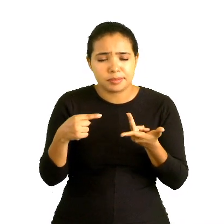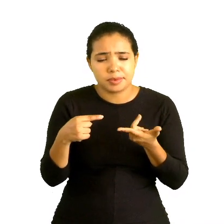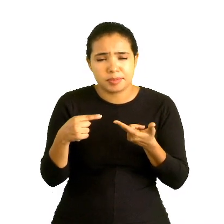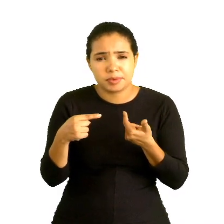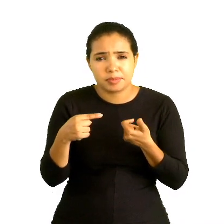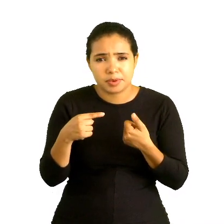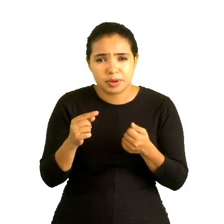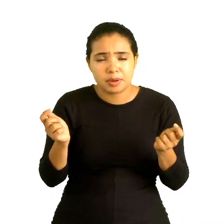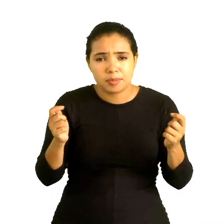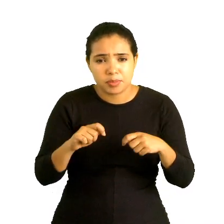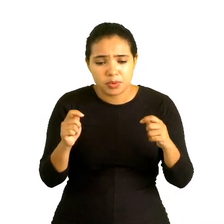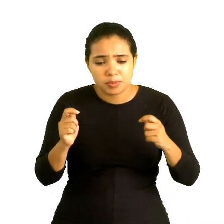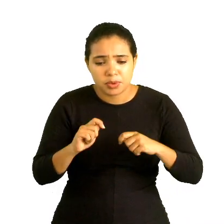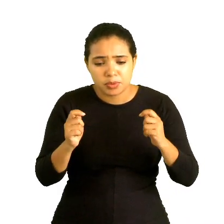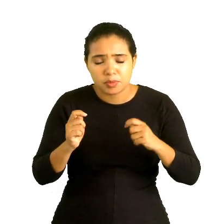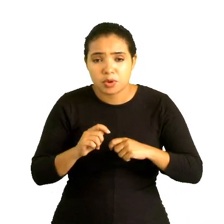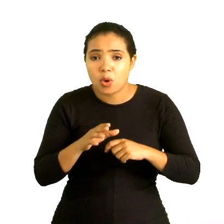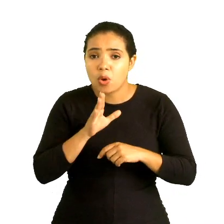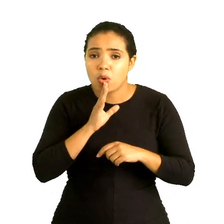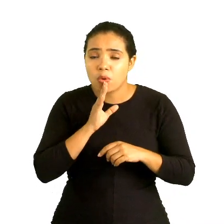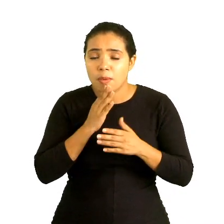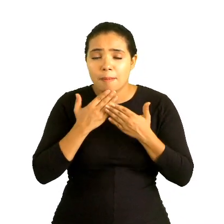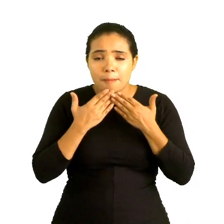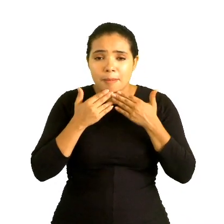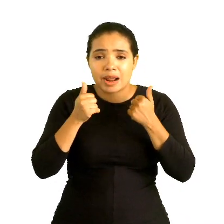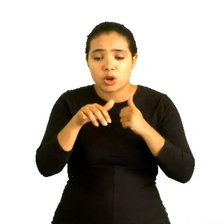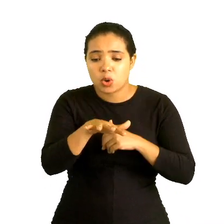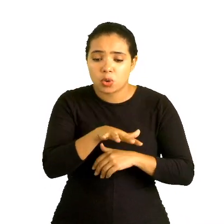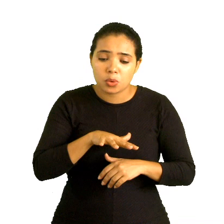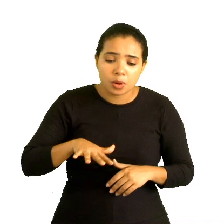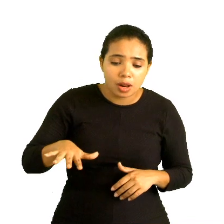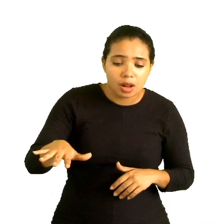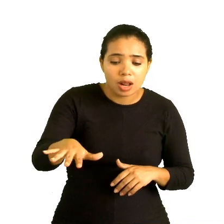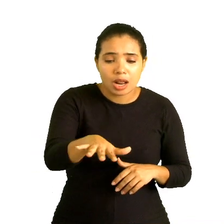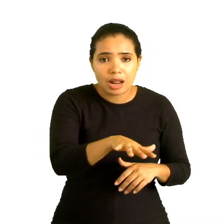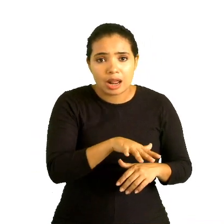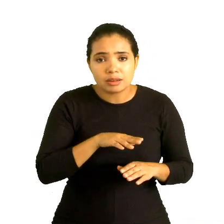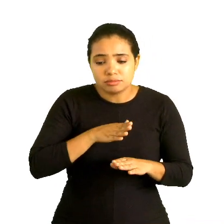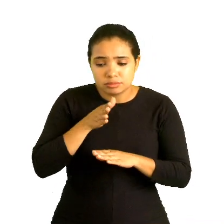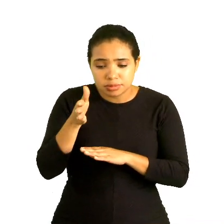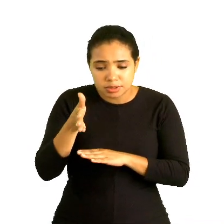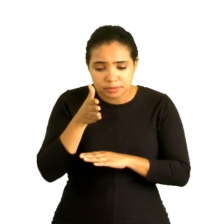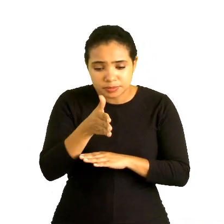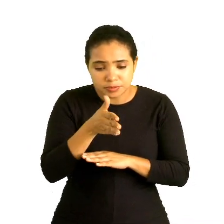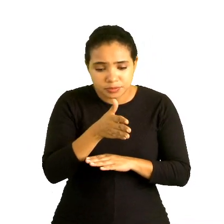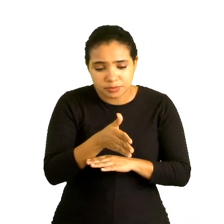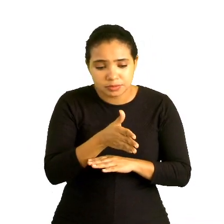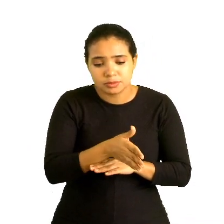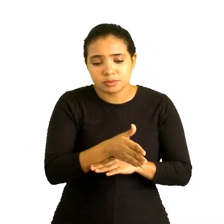canais disponíveis conhecer melhor seu público-alvo e direcionar